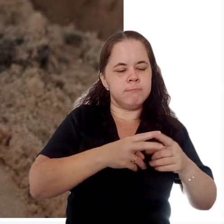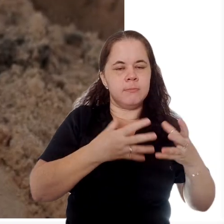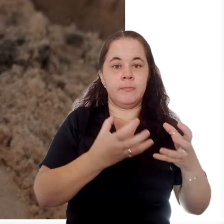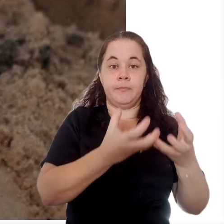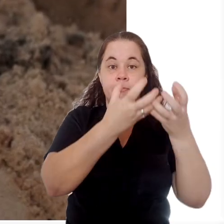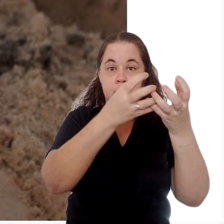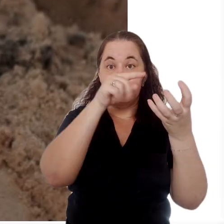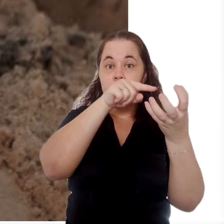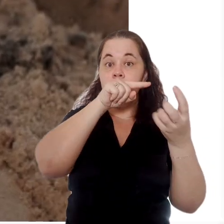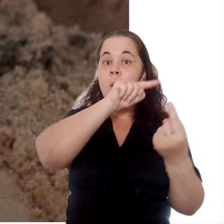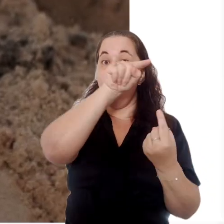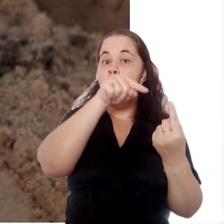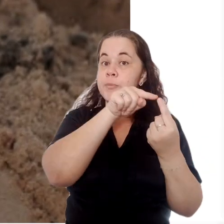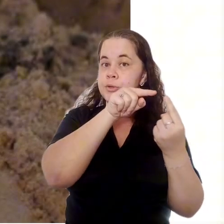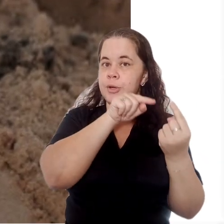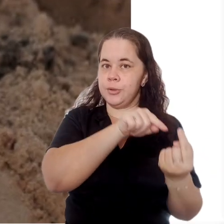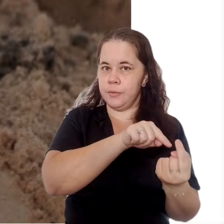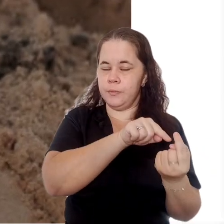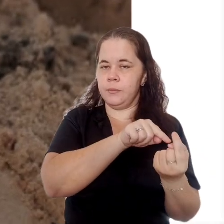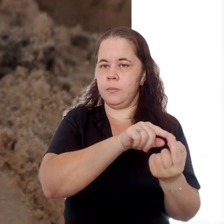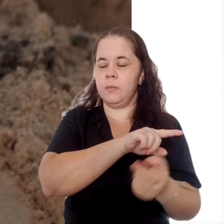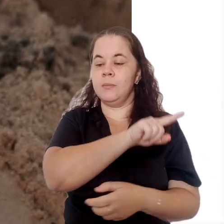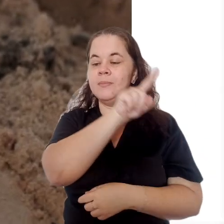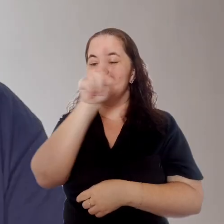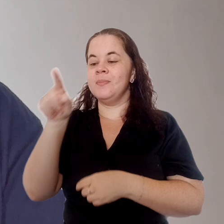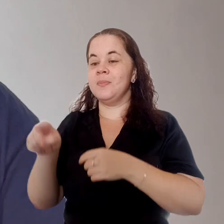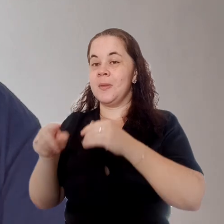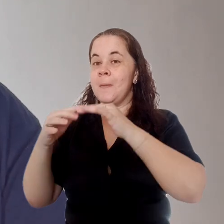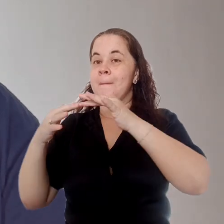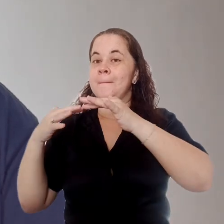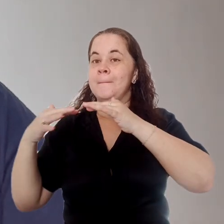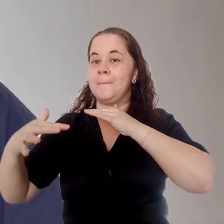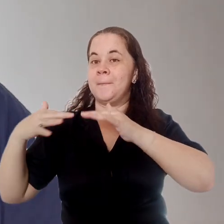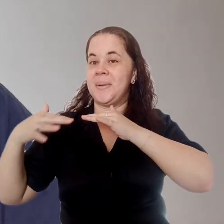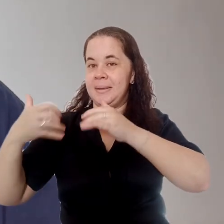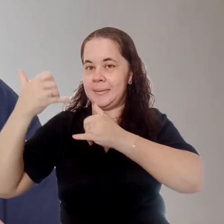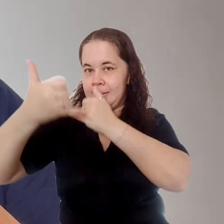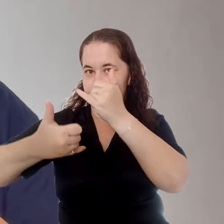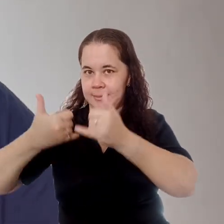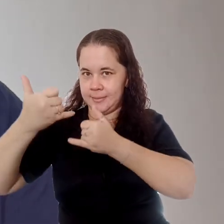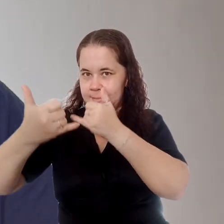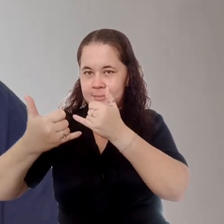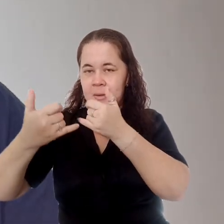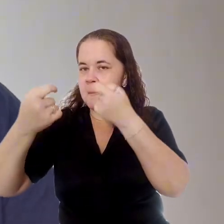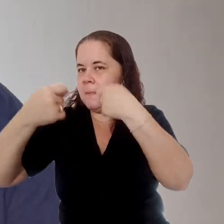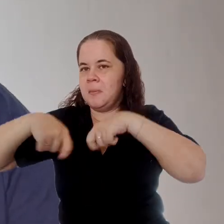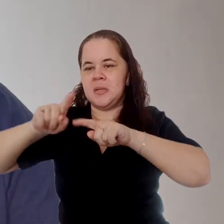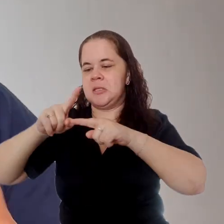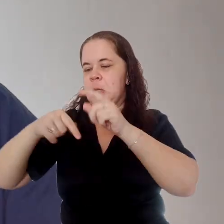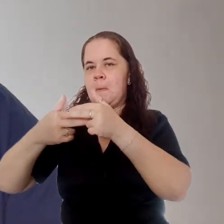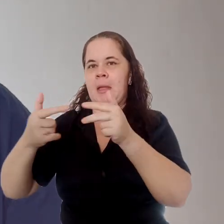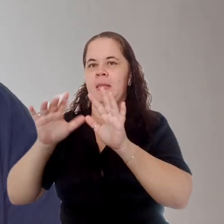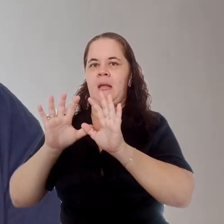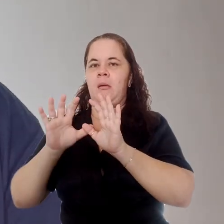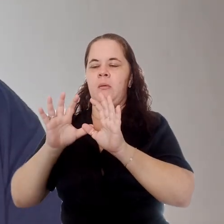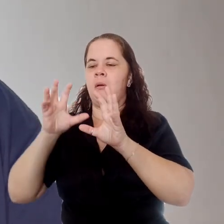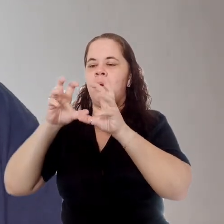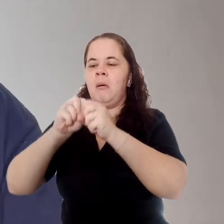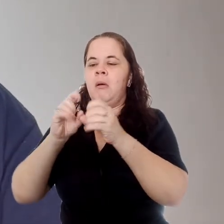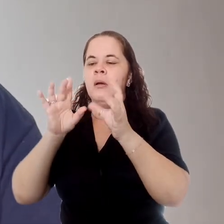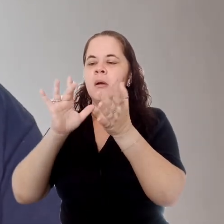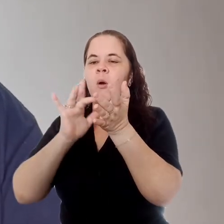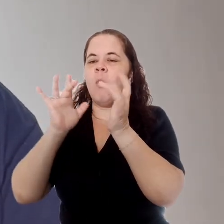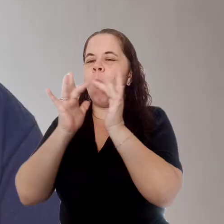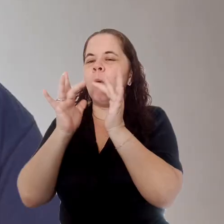é considerado o brinquedo. A brincadeira, ela não precisa ser uma coisa material, palpável.